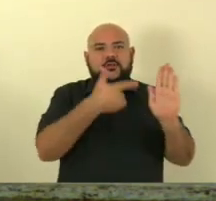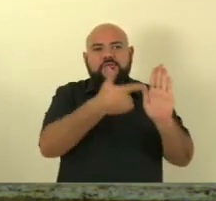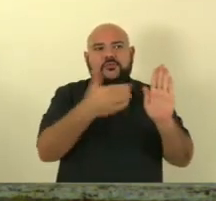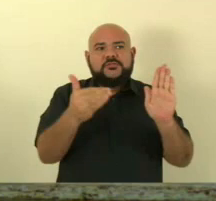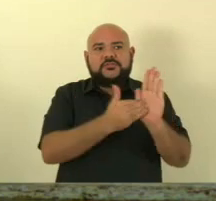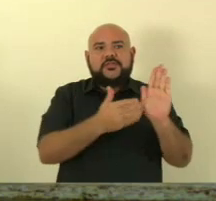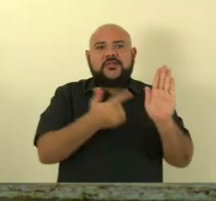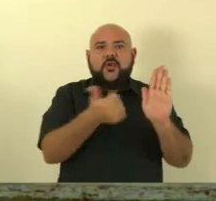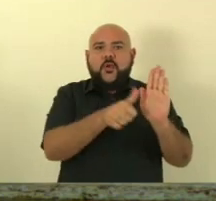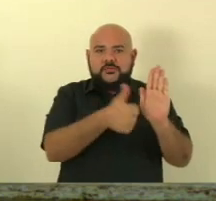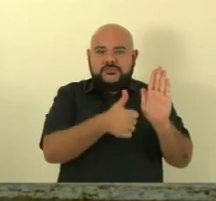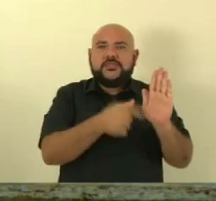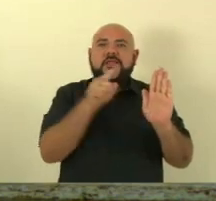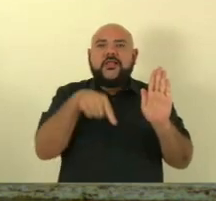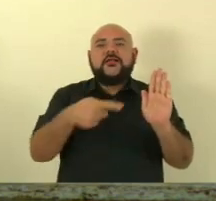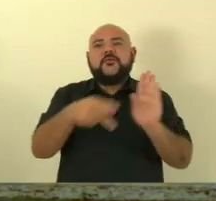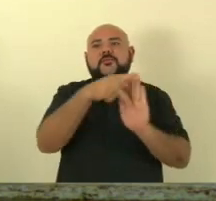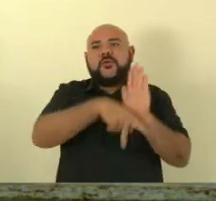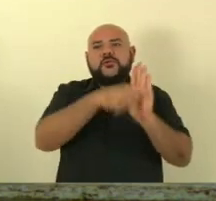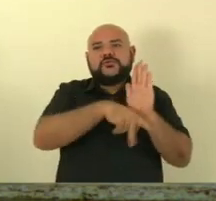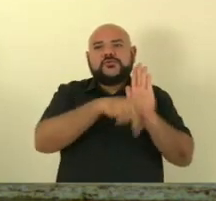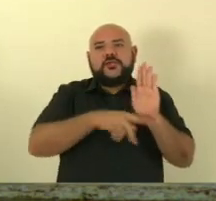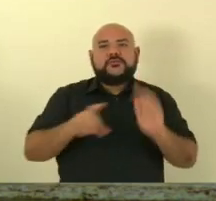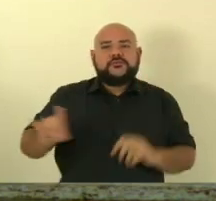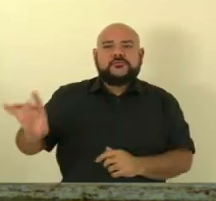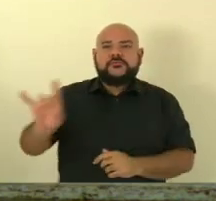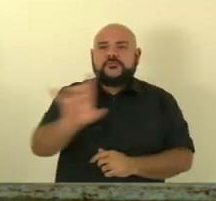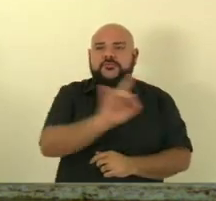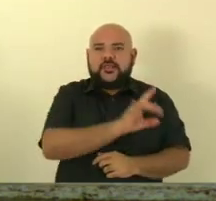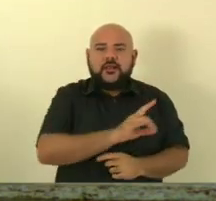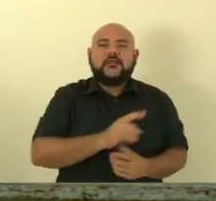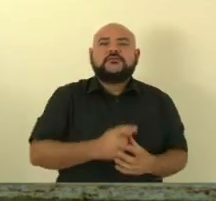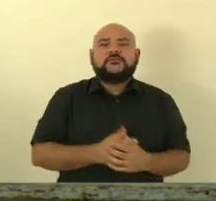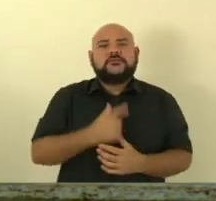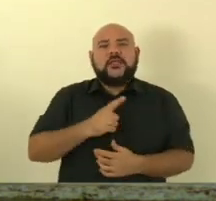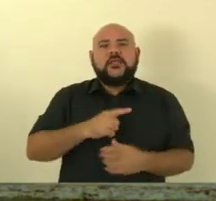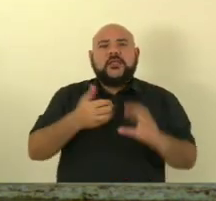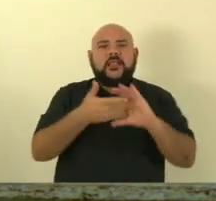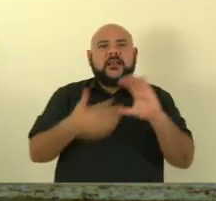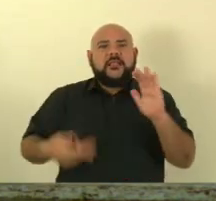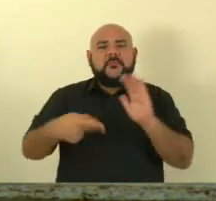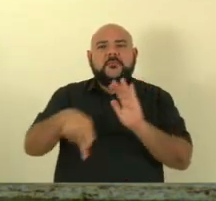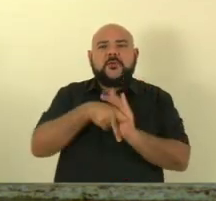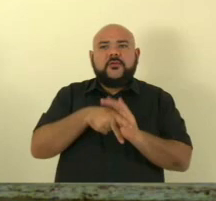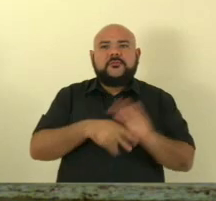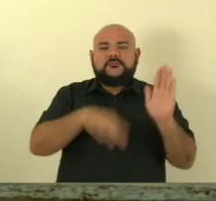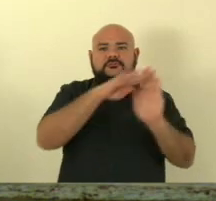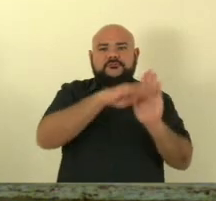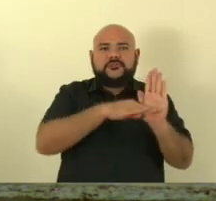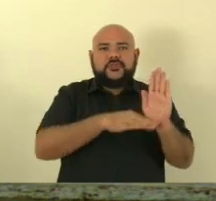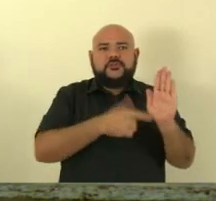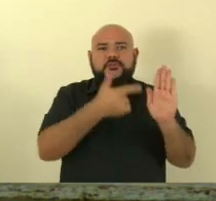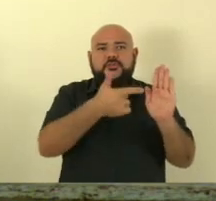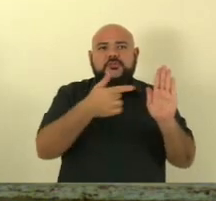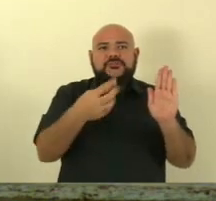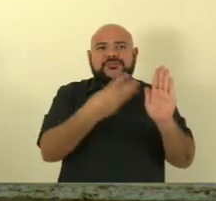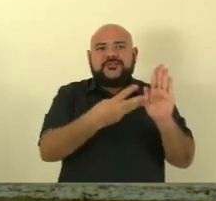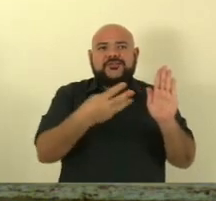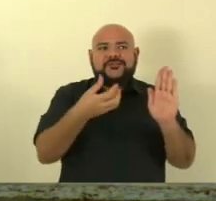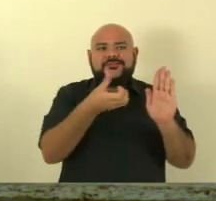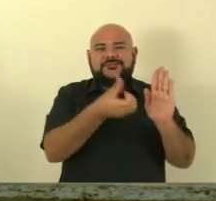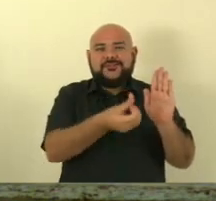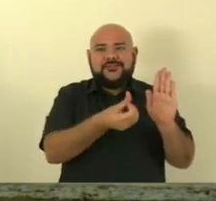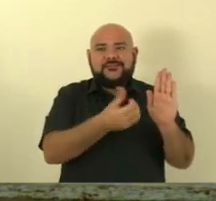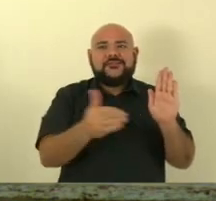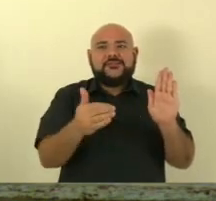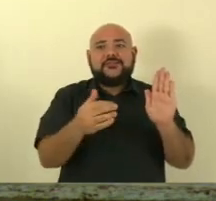tratam-se de projetos dos senhores e senhoras deputadas para os fins que especificam o despacho para os itens 2, 3, 6 e do